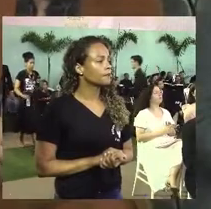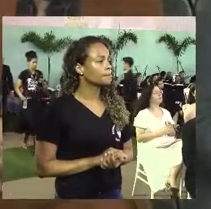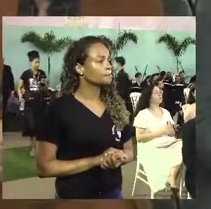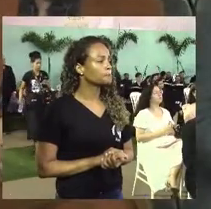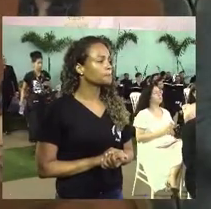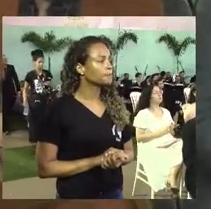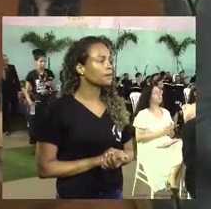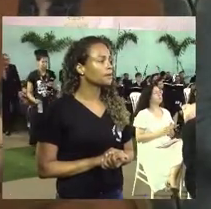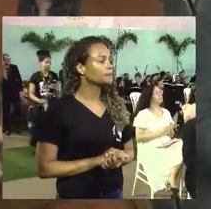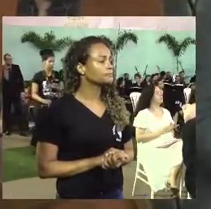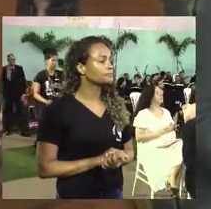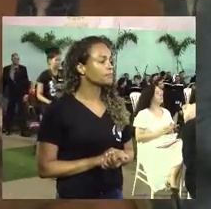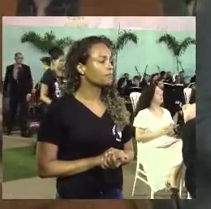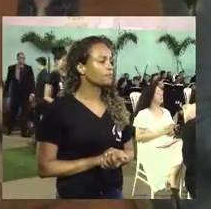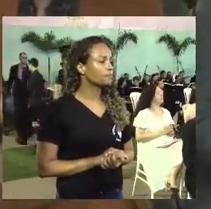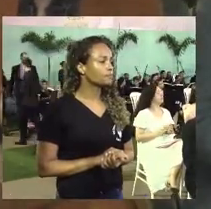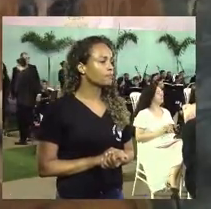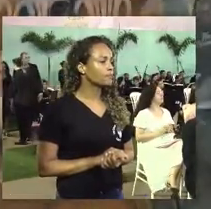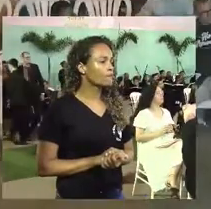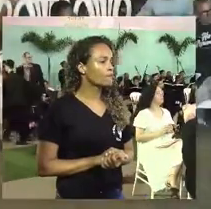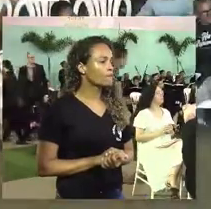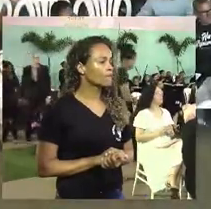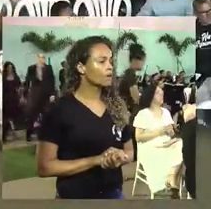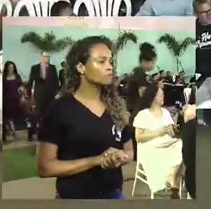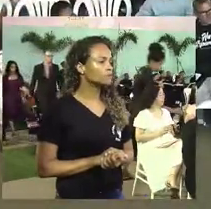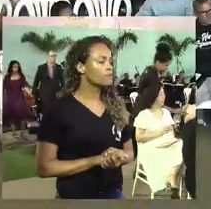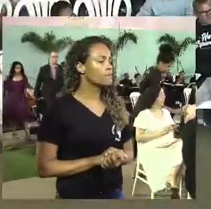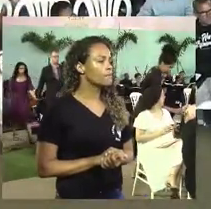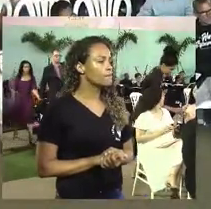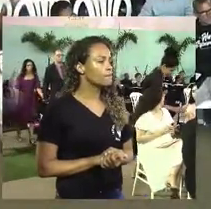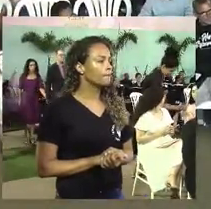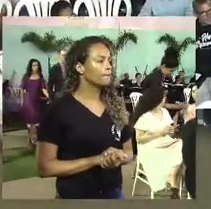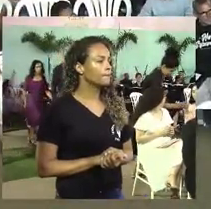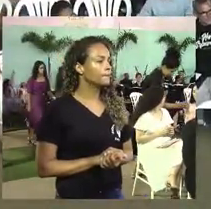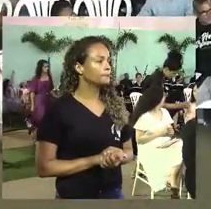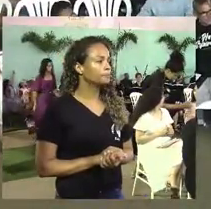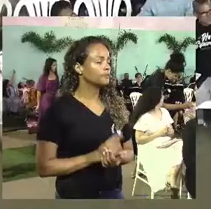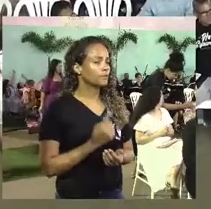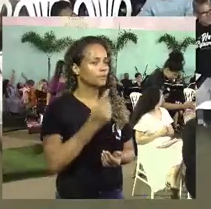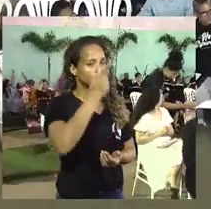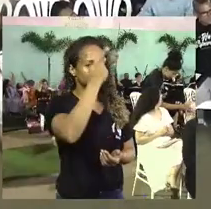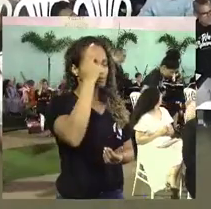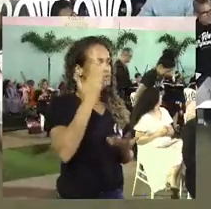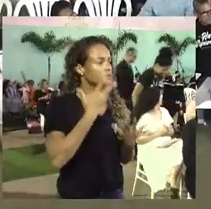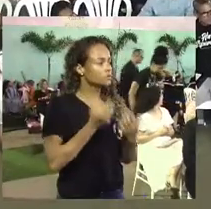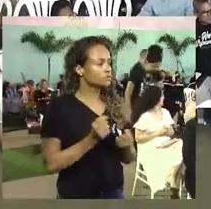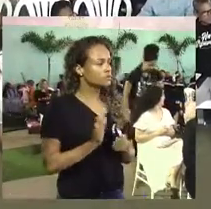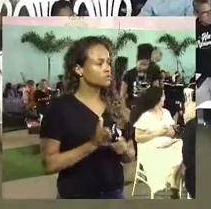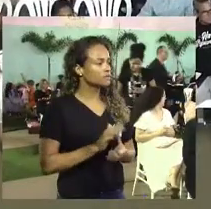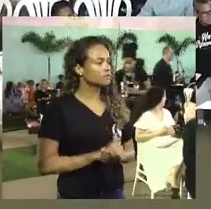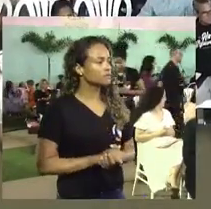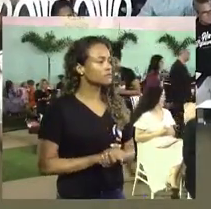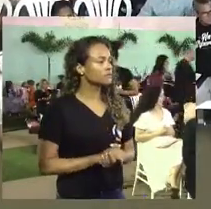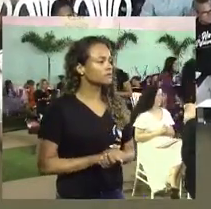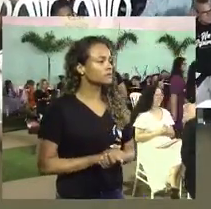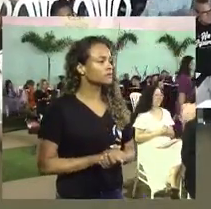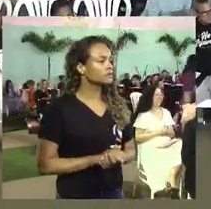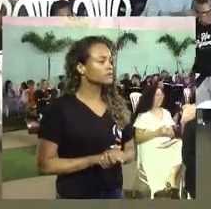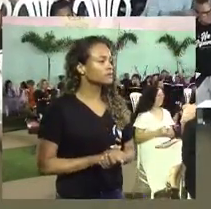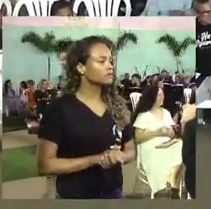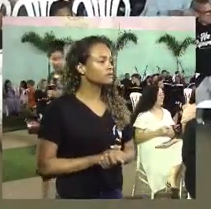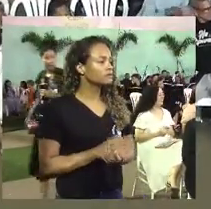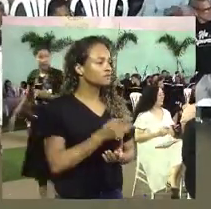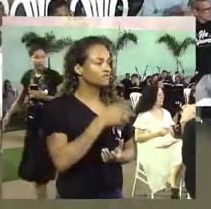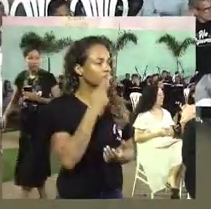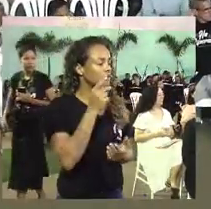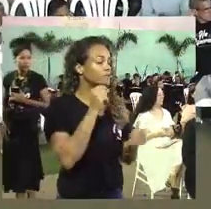traz para cá olha aqui já tem mais uma alma chegando para Jesus Cristo oh glória Levanta a mãozinha filhinho pro céu diga assim